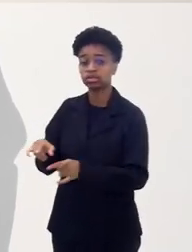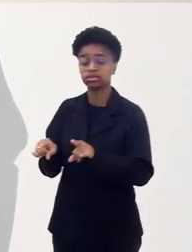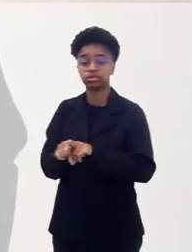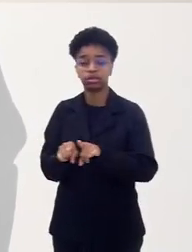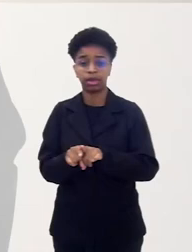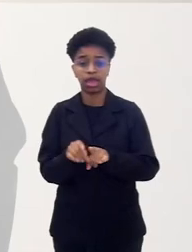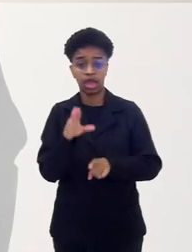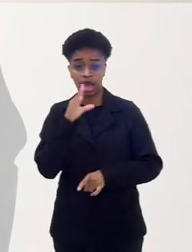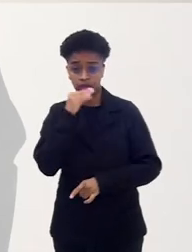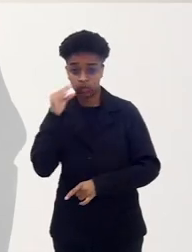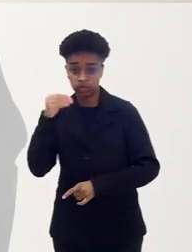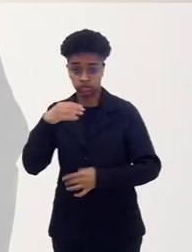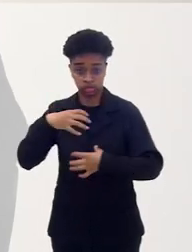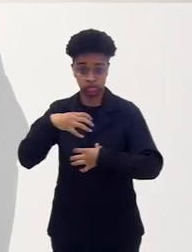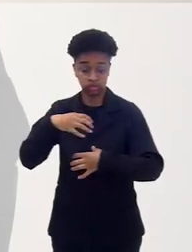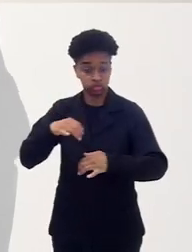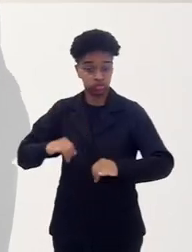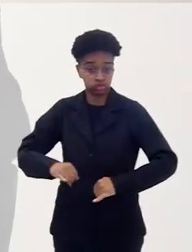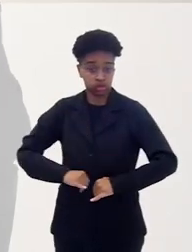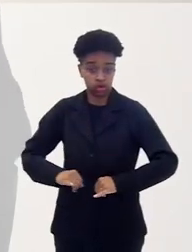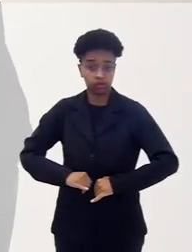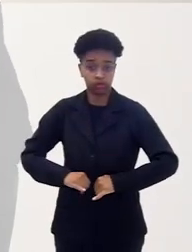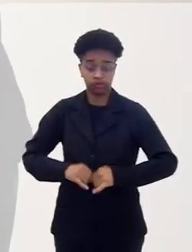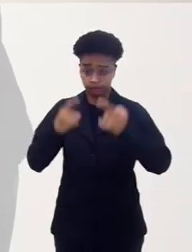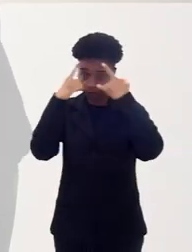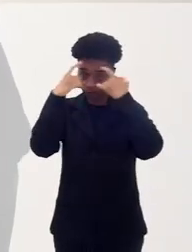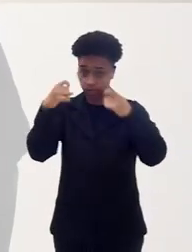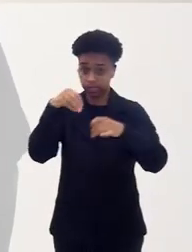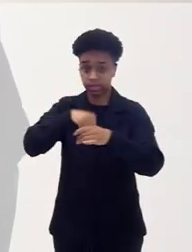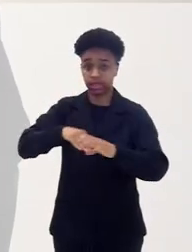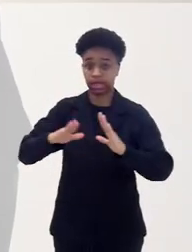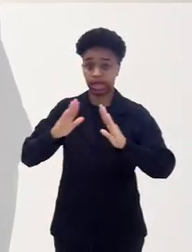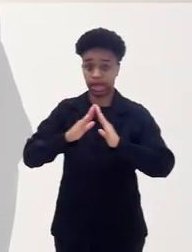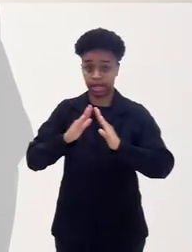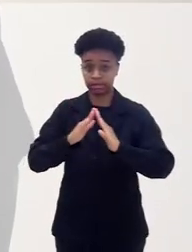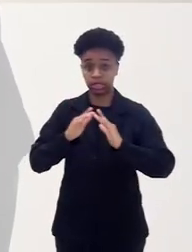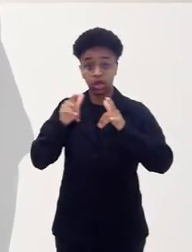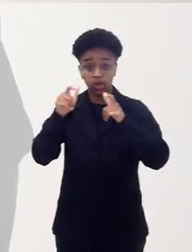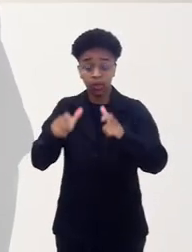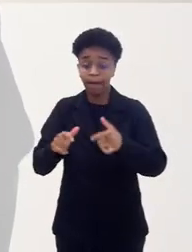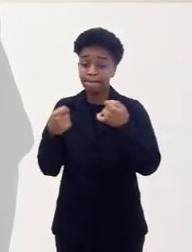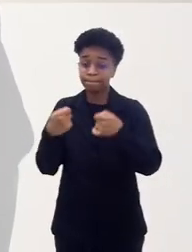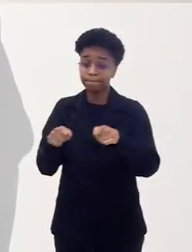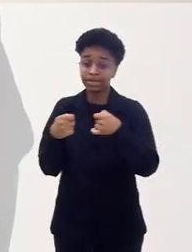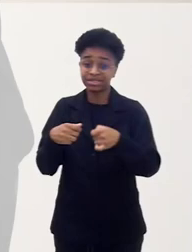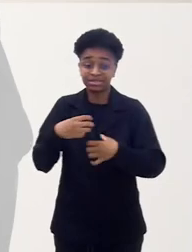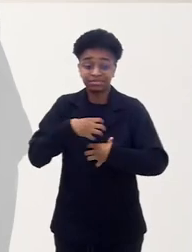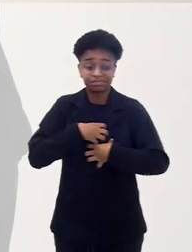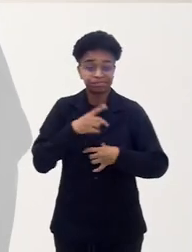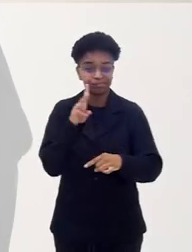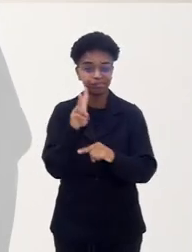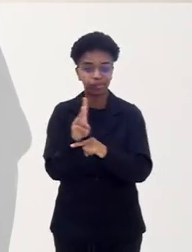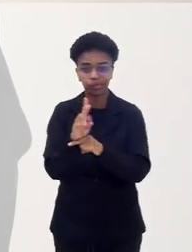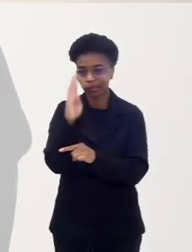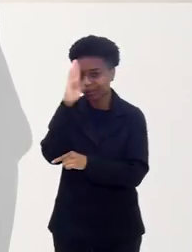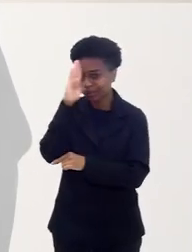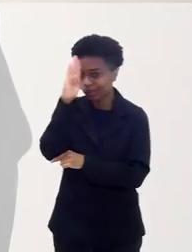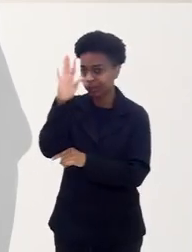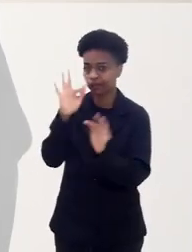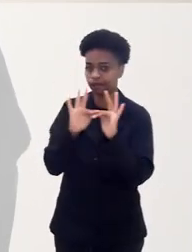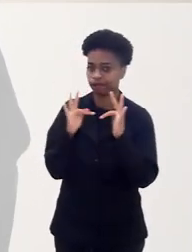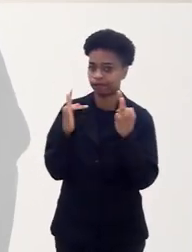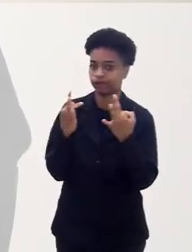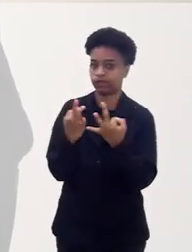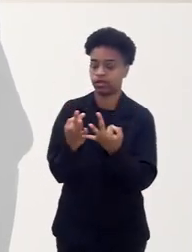adolescentes vítimas de violência dentro do próprio Lar onde ela deveria ter a proteção maior dos seus